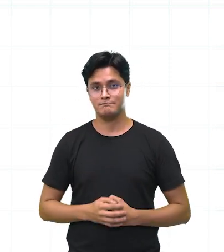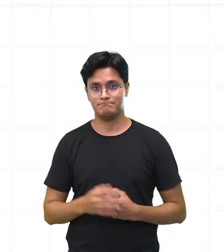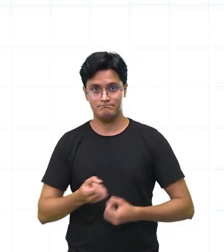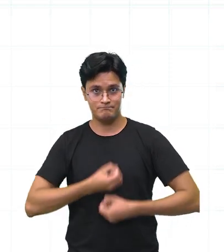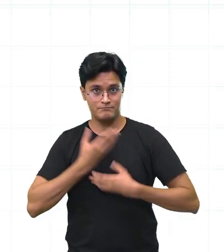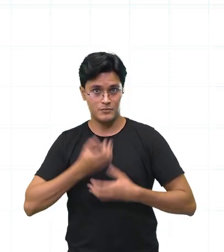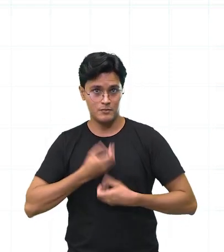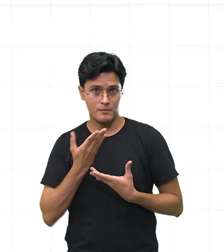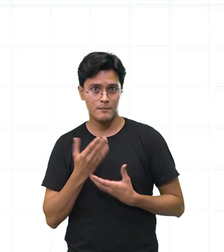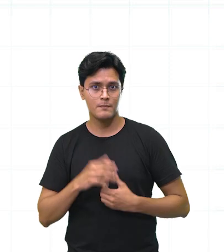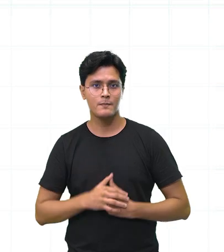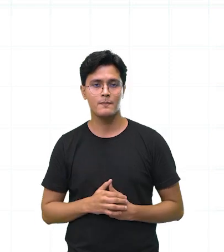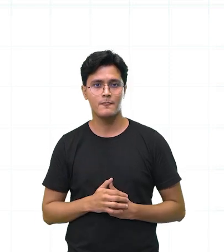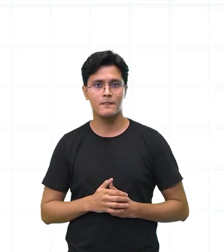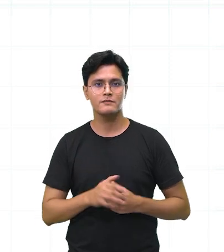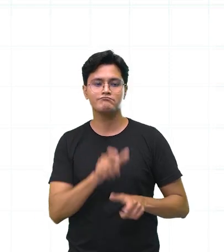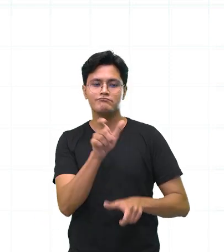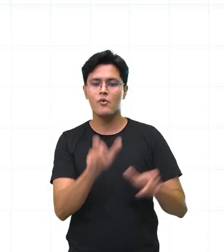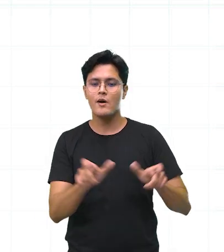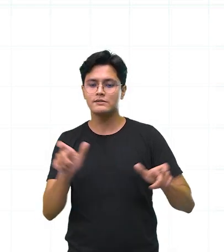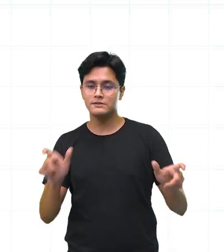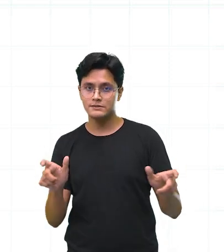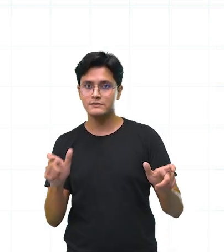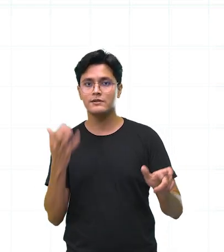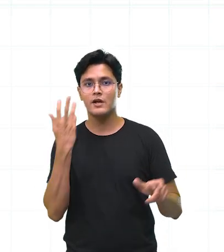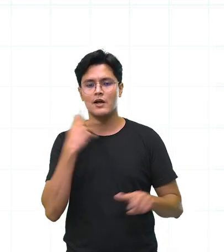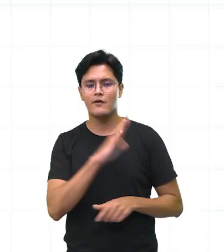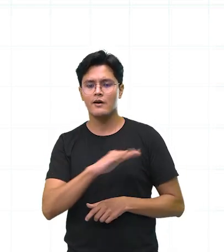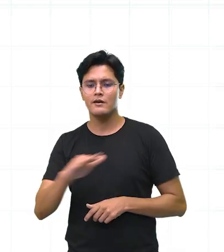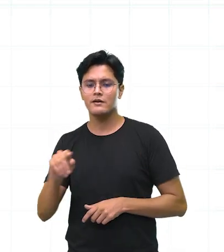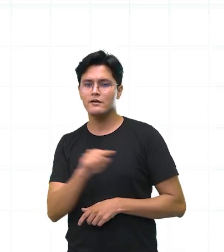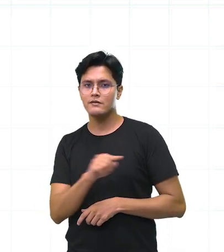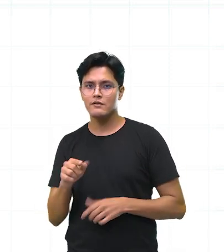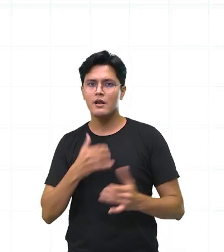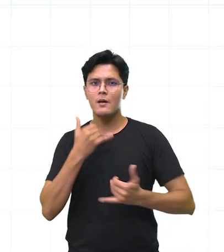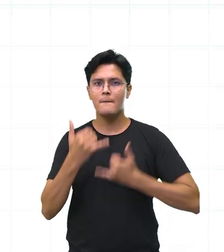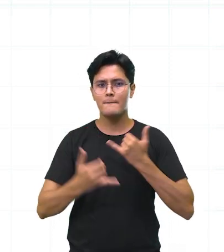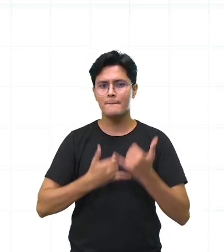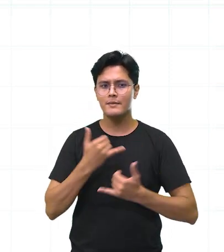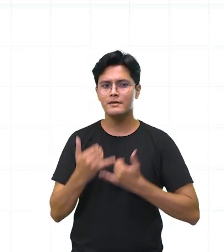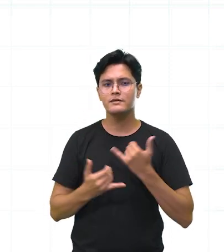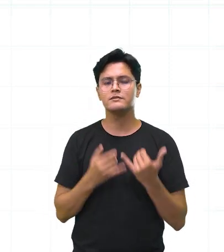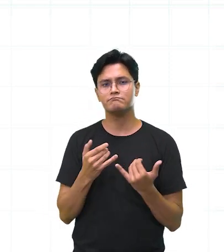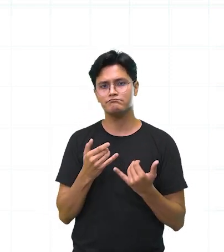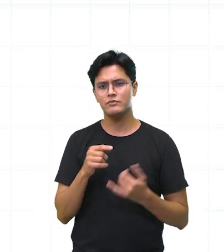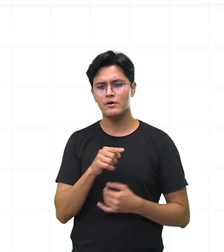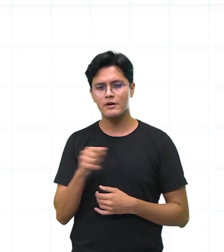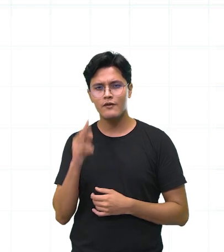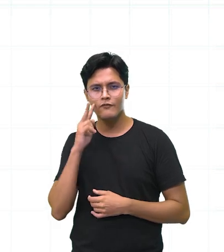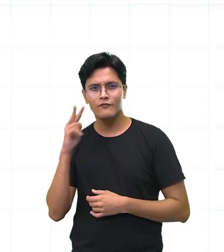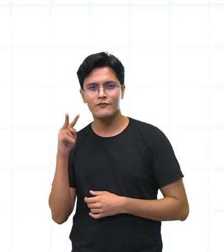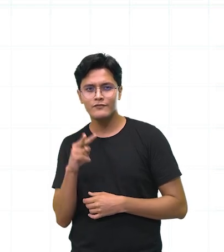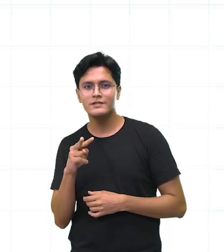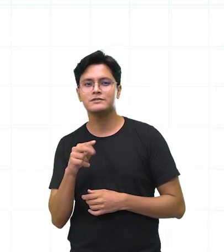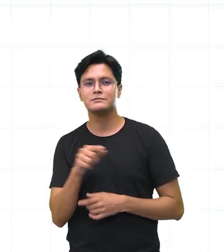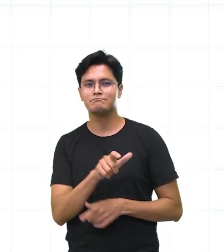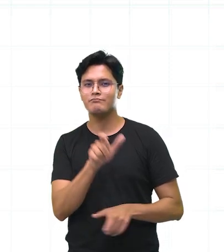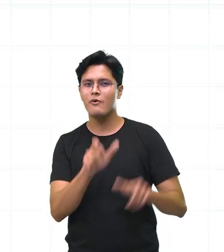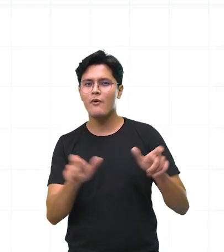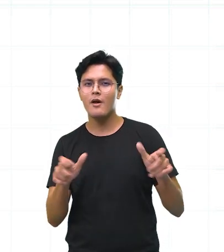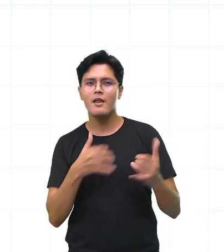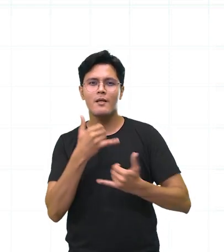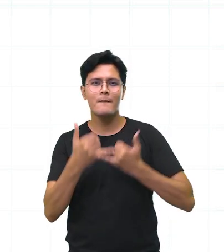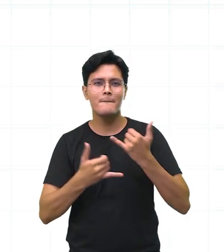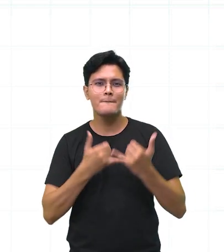poema. Quando as crianças brincam. Quando as crianças brincam e eu as ouço brincar,